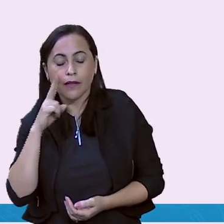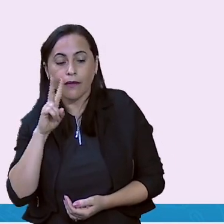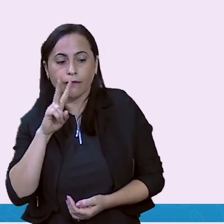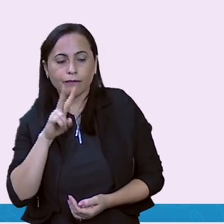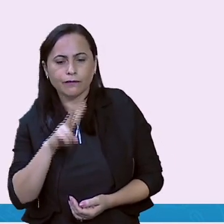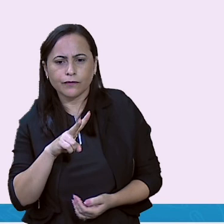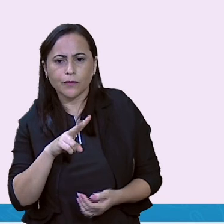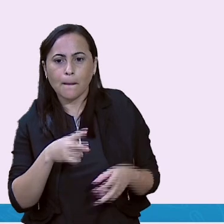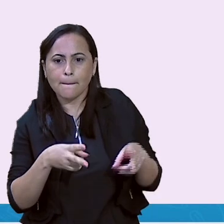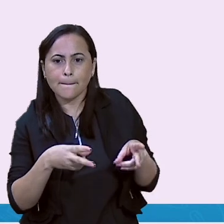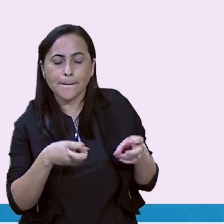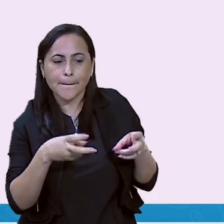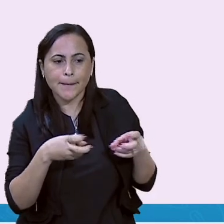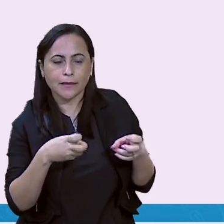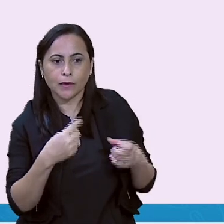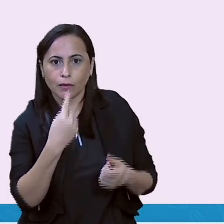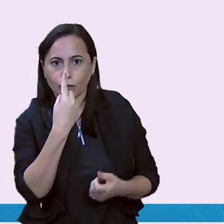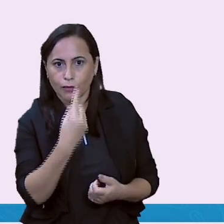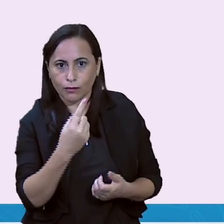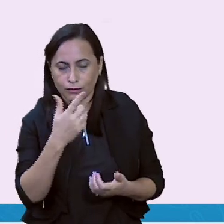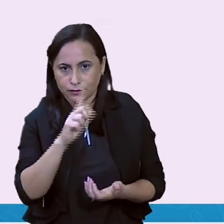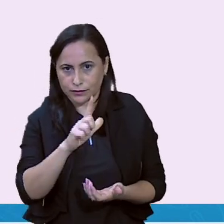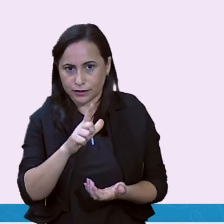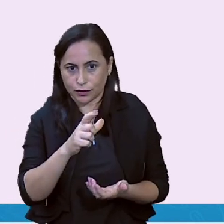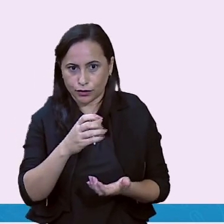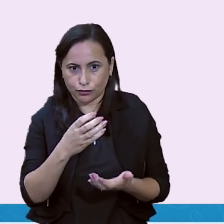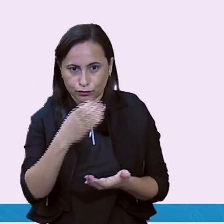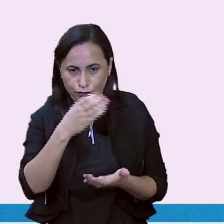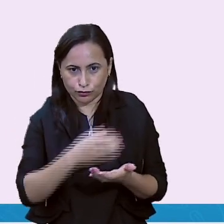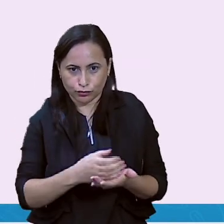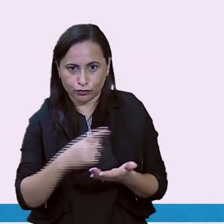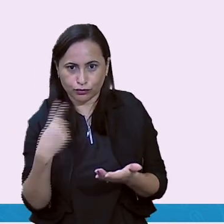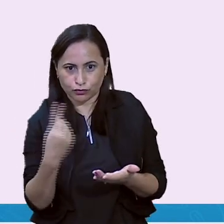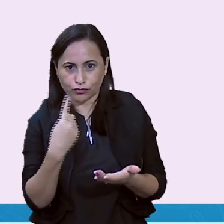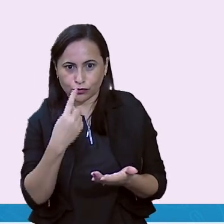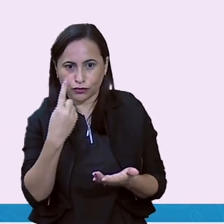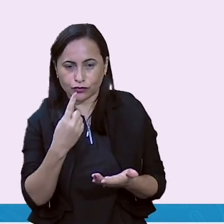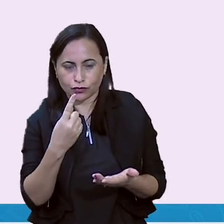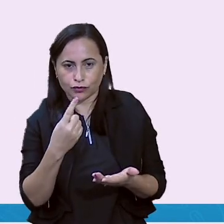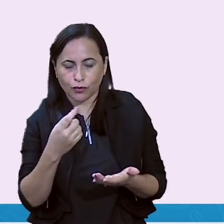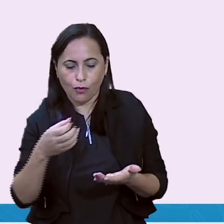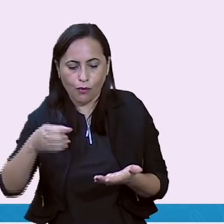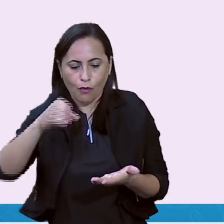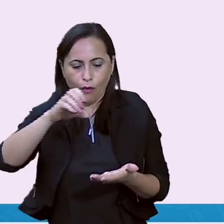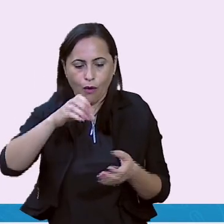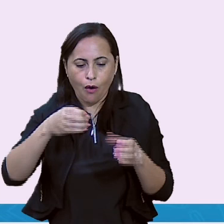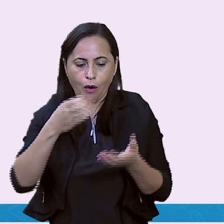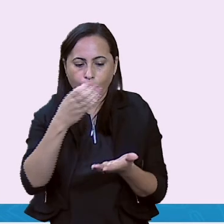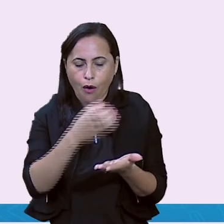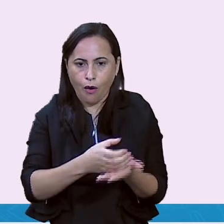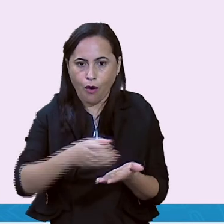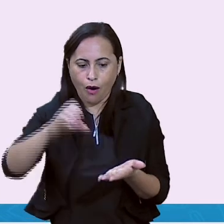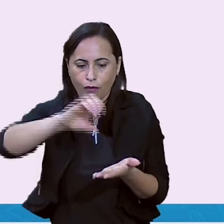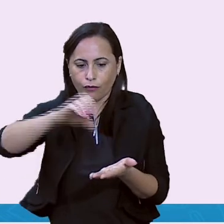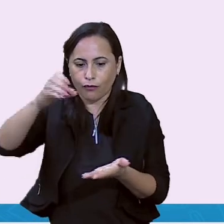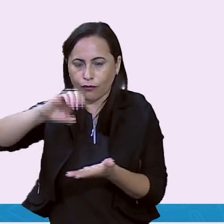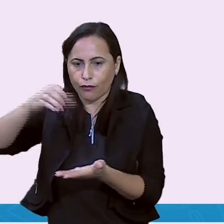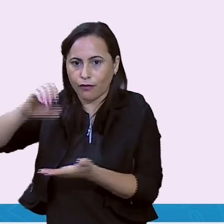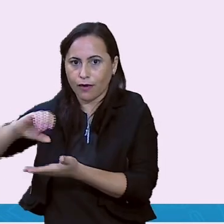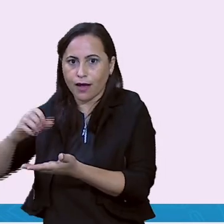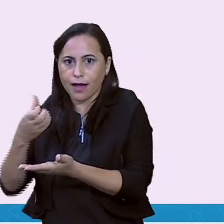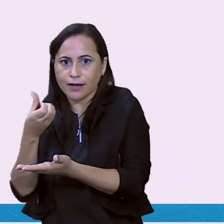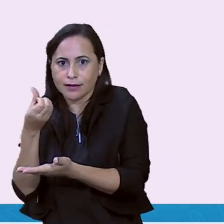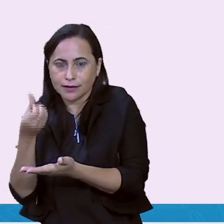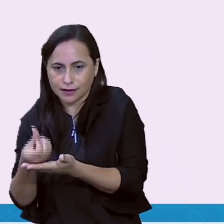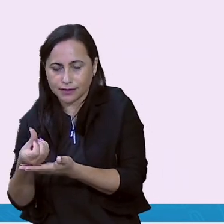enchia 6 copos. Então, ela reparou que a cada 1 litro ela conseguia encher 6